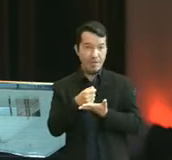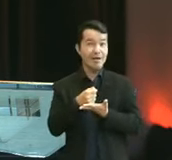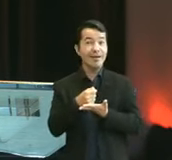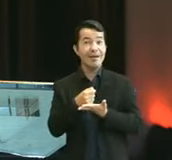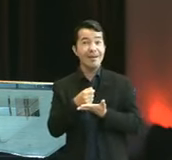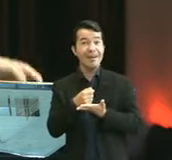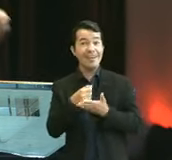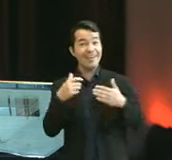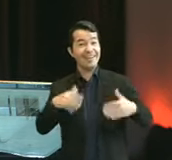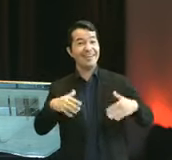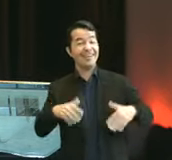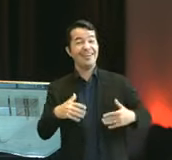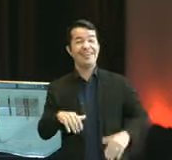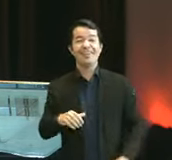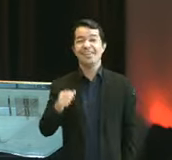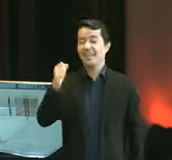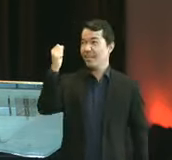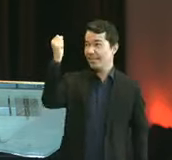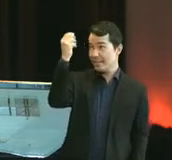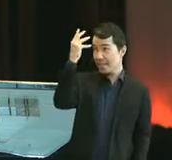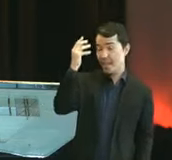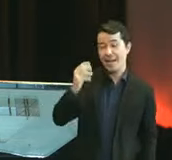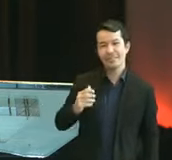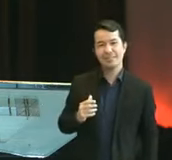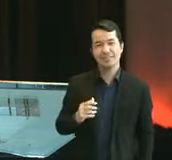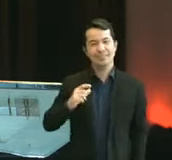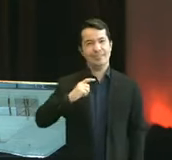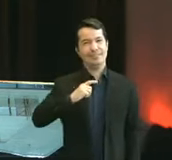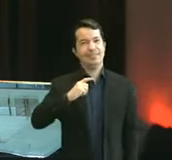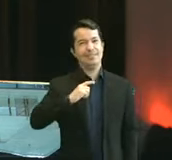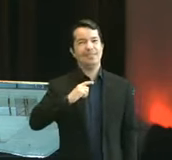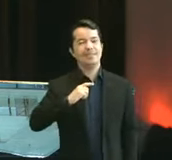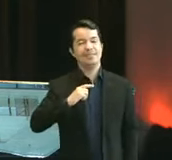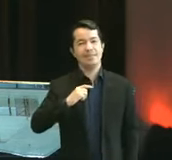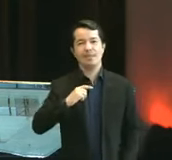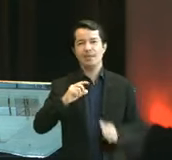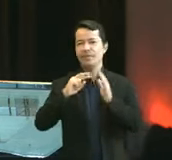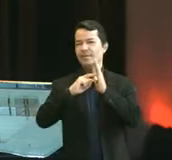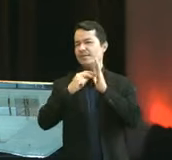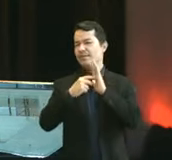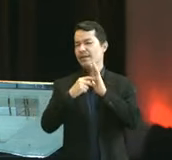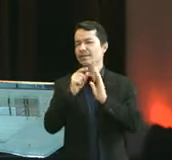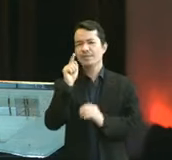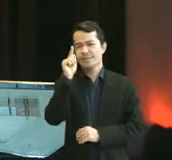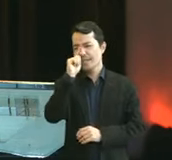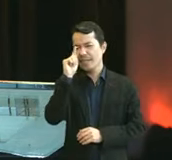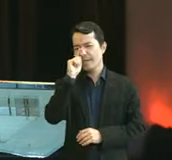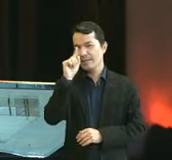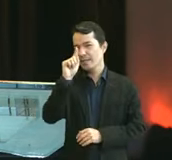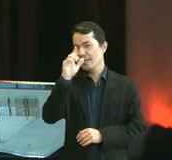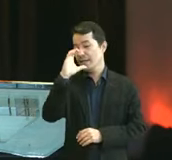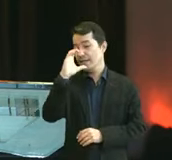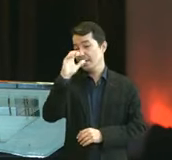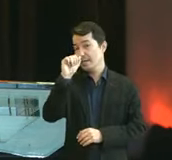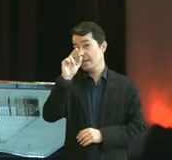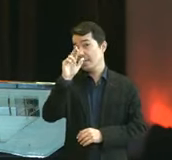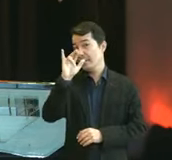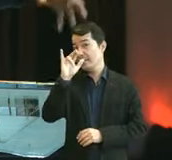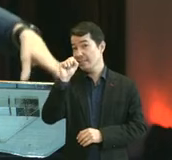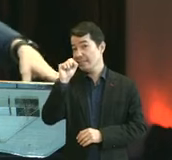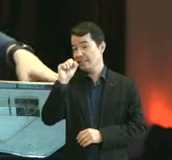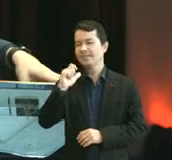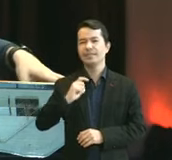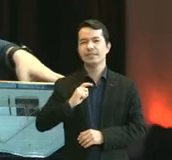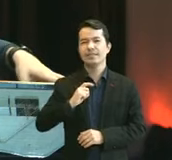Dá origem à palavra carismas. Se você ler o livro de Coríntios, no